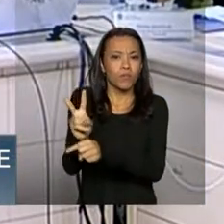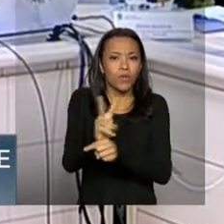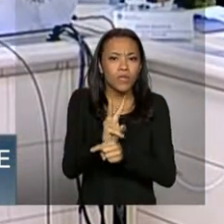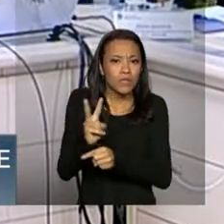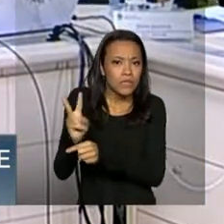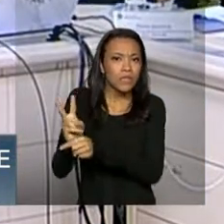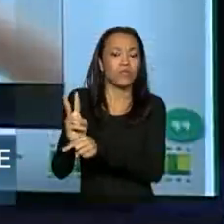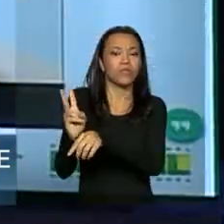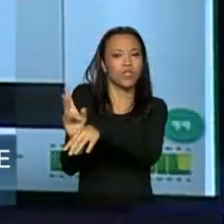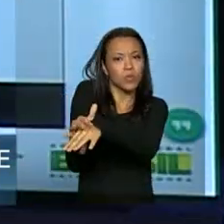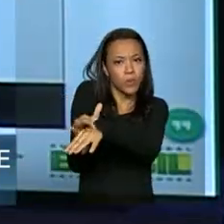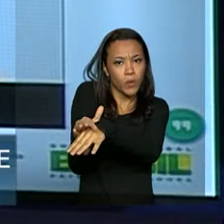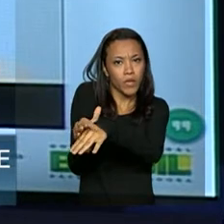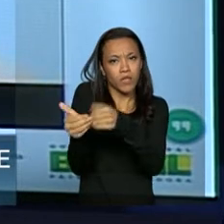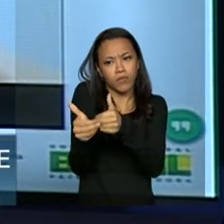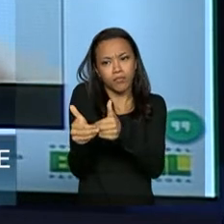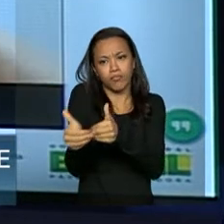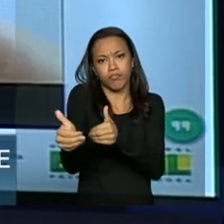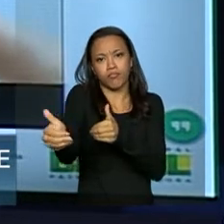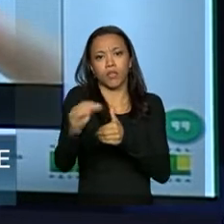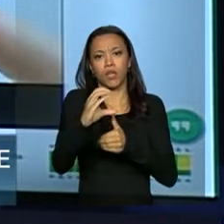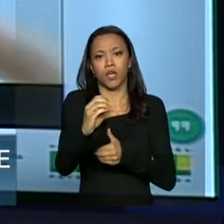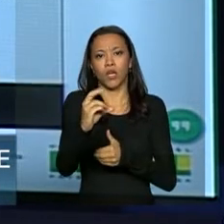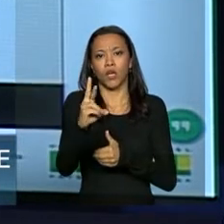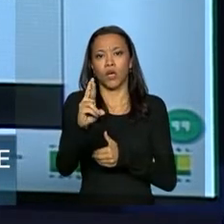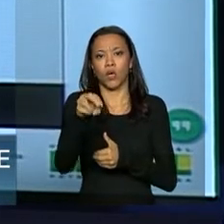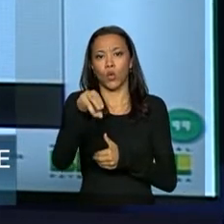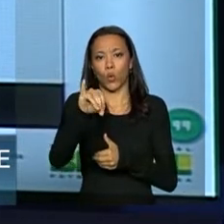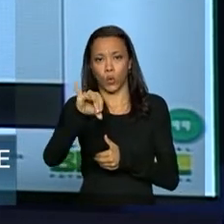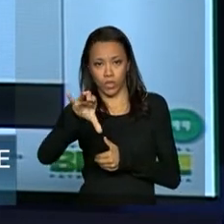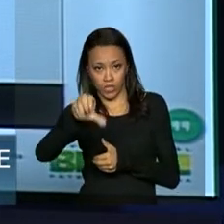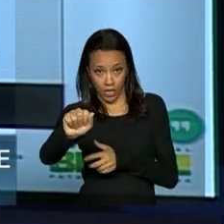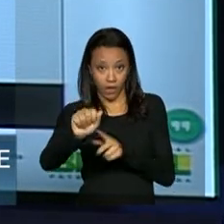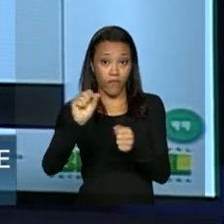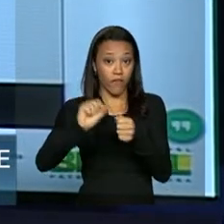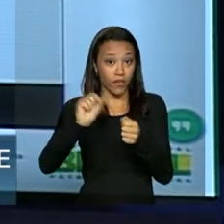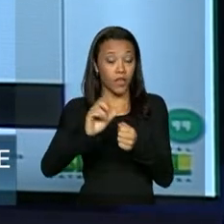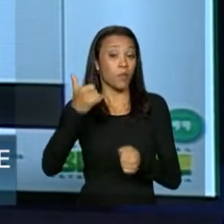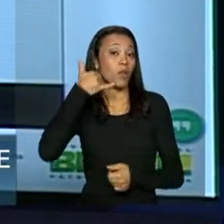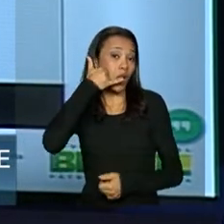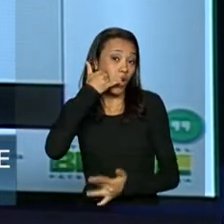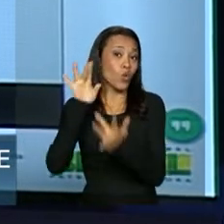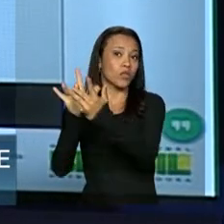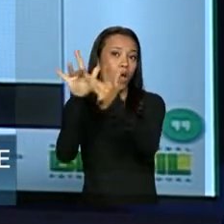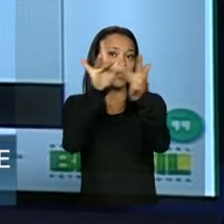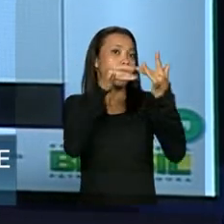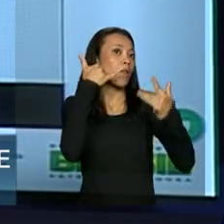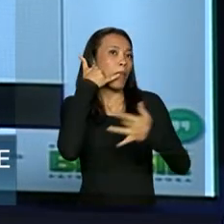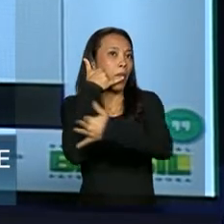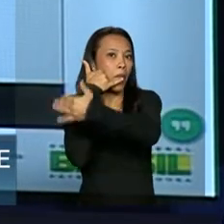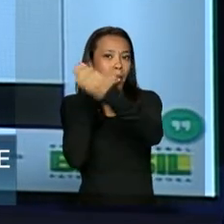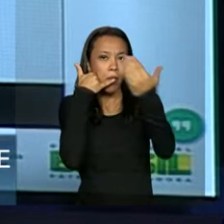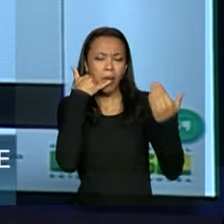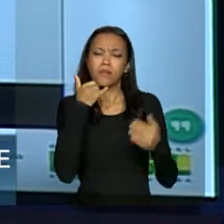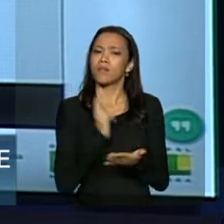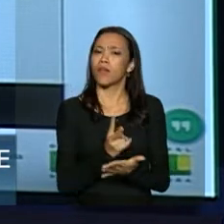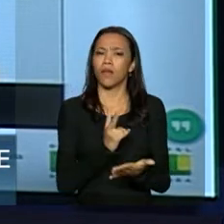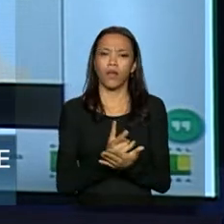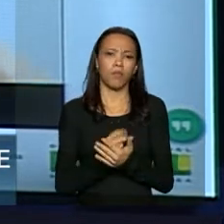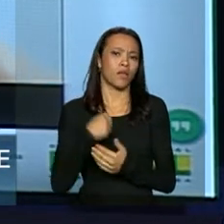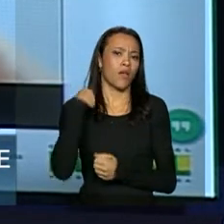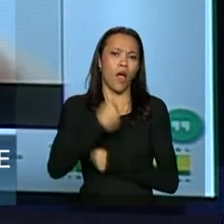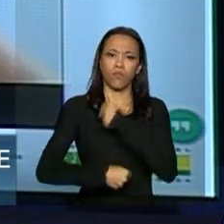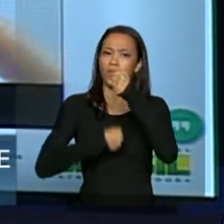doenças crônicas por inquérito telefônico. Um estudo realizado anualmente pelo Ministério da Saúde